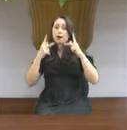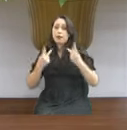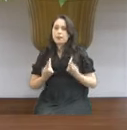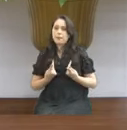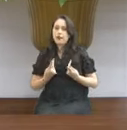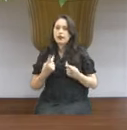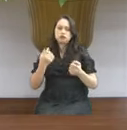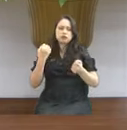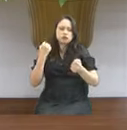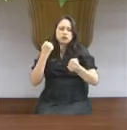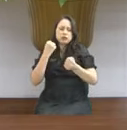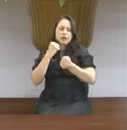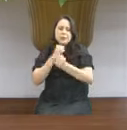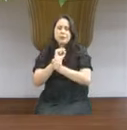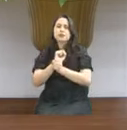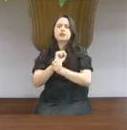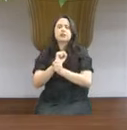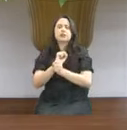impossível.